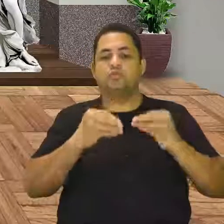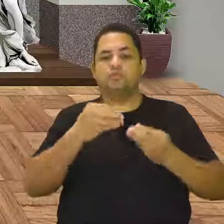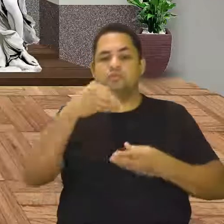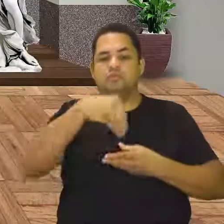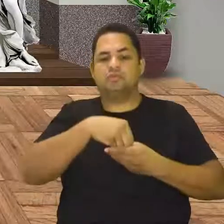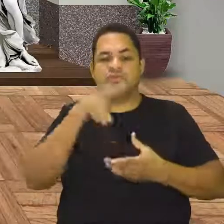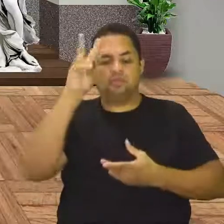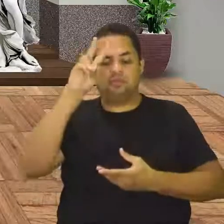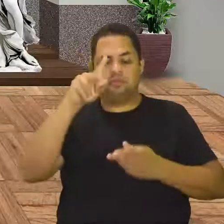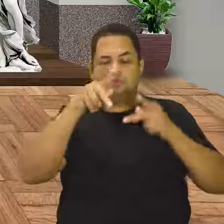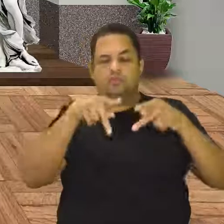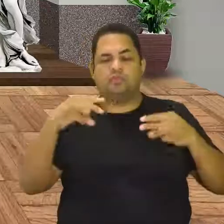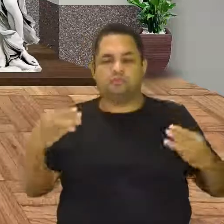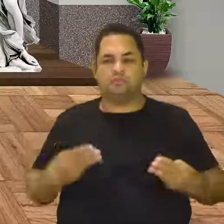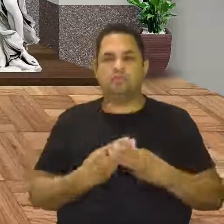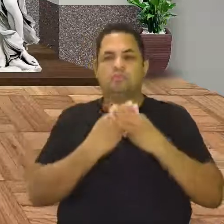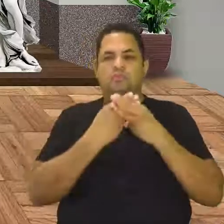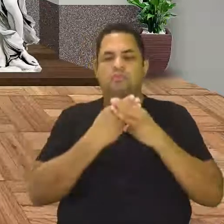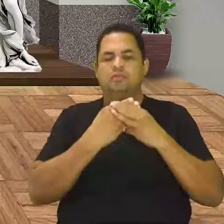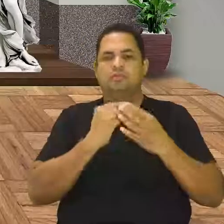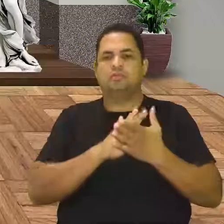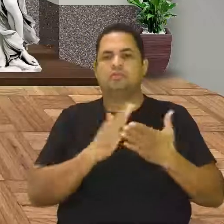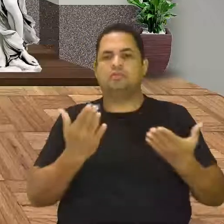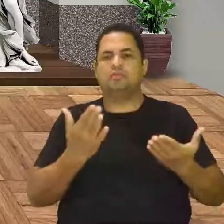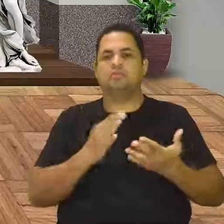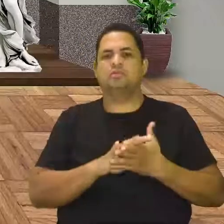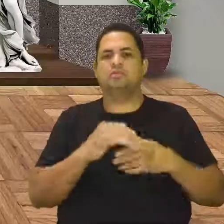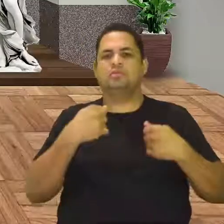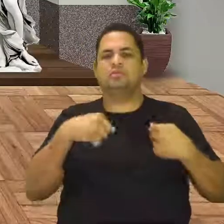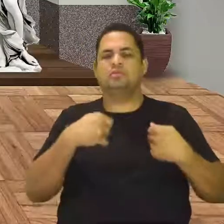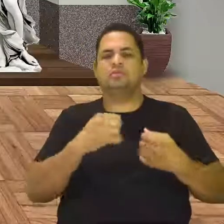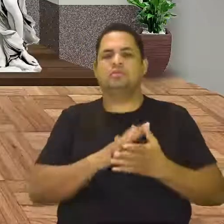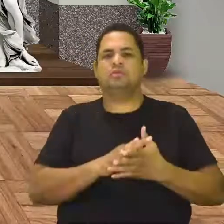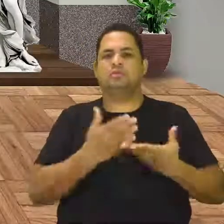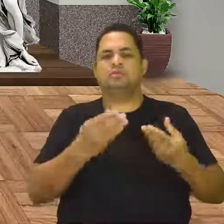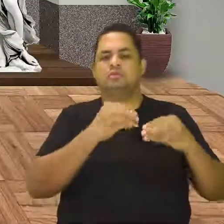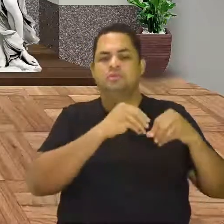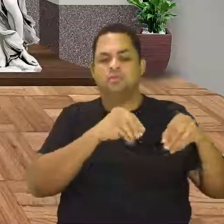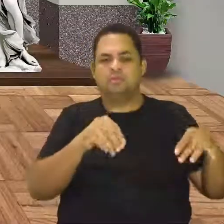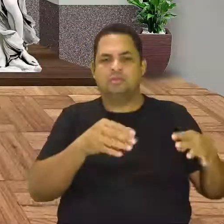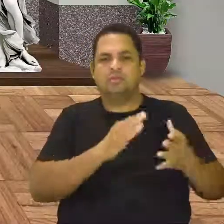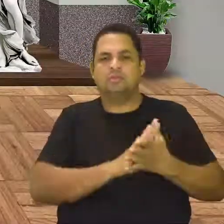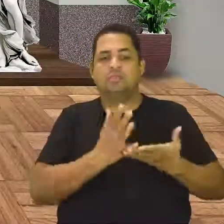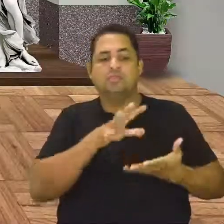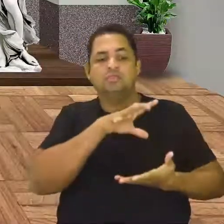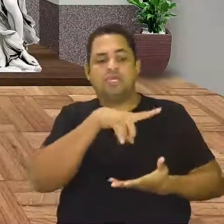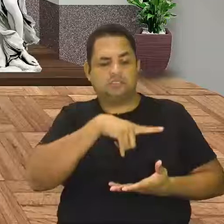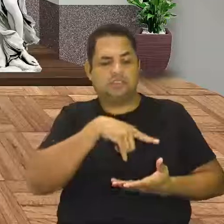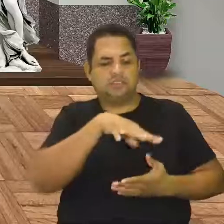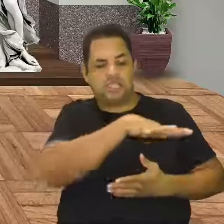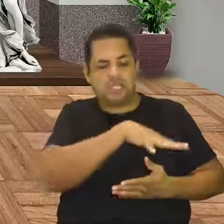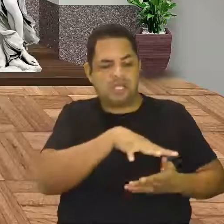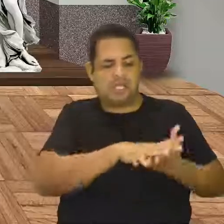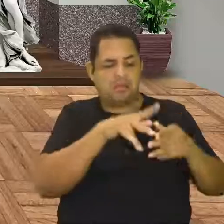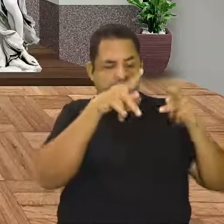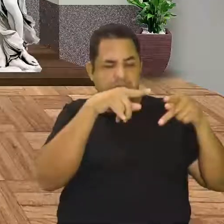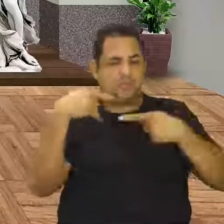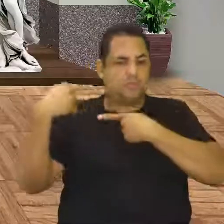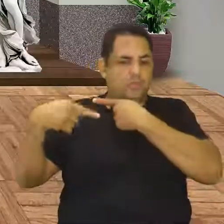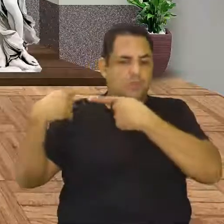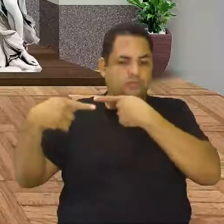povo, da história desse povo judeu. E esse povo, ele precisava de uma terra. Só que essa terra também já estava ocupada por outros